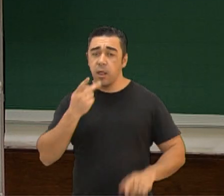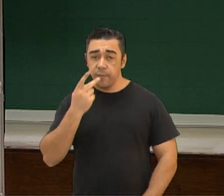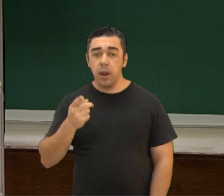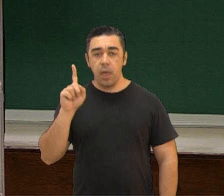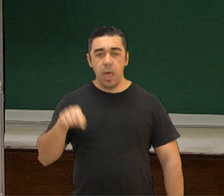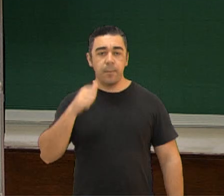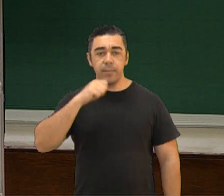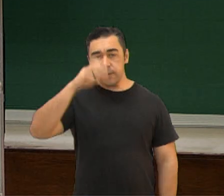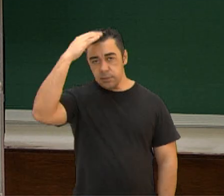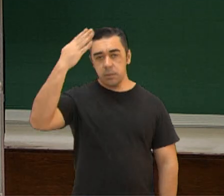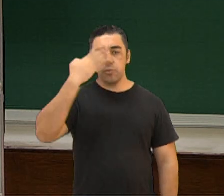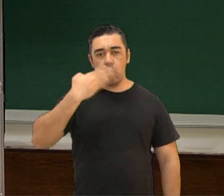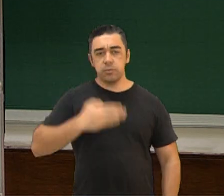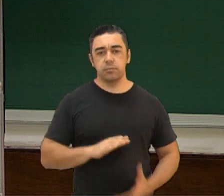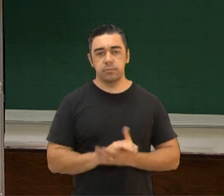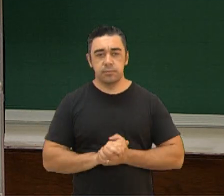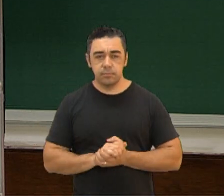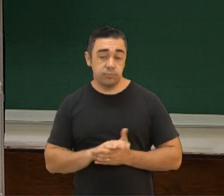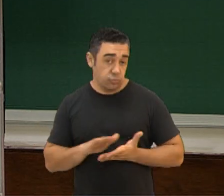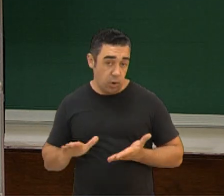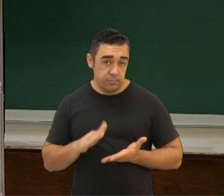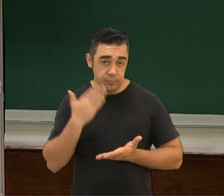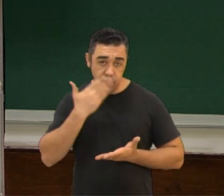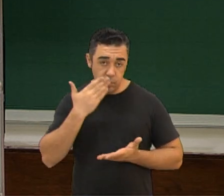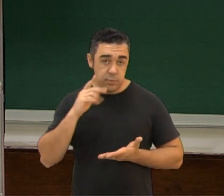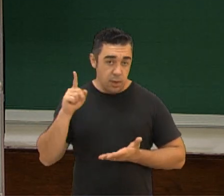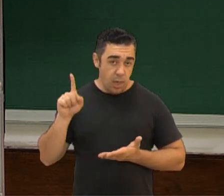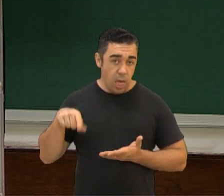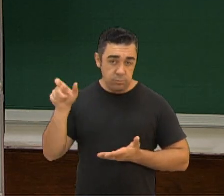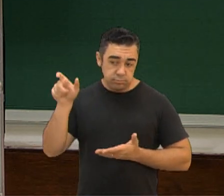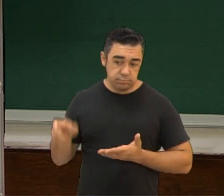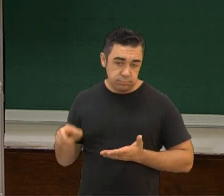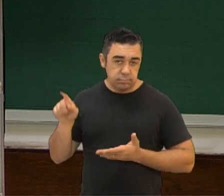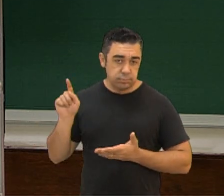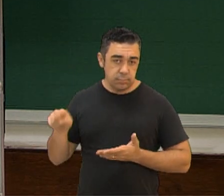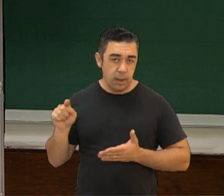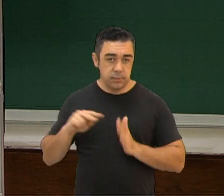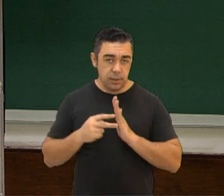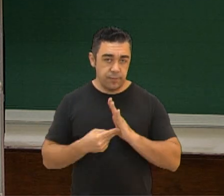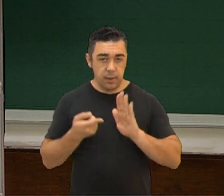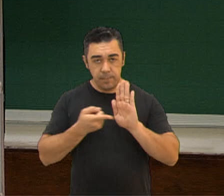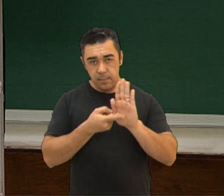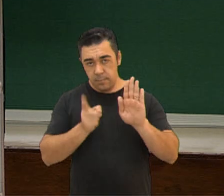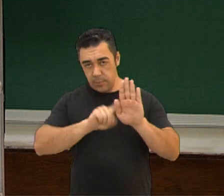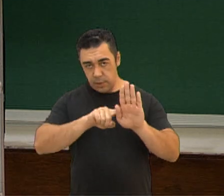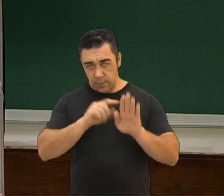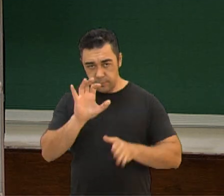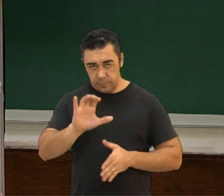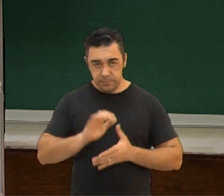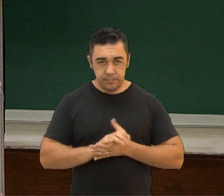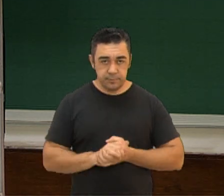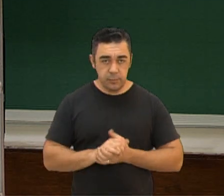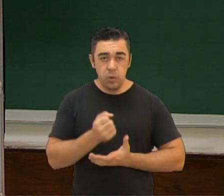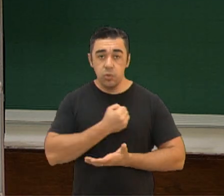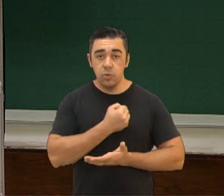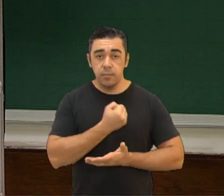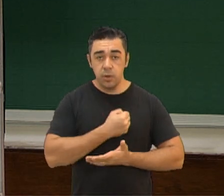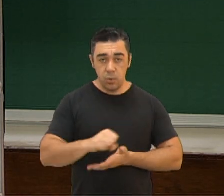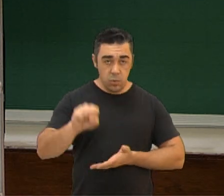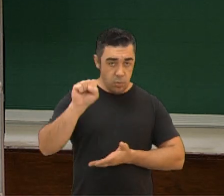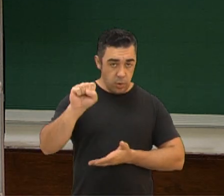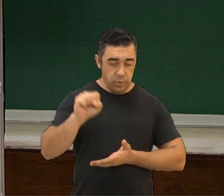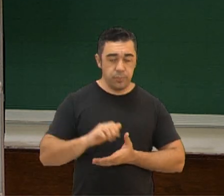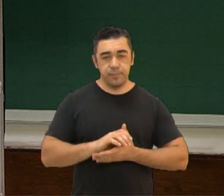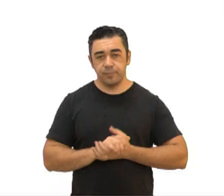você tem atribuído mesmo a característica de doce para a princesa, né? Então, nesse caso, a gente tem que é uma metáfora. Vamos para o exercício 8,